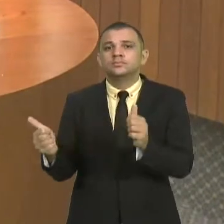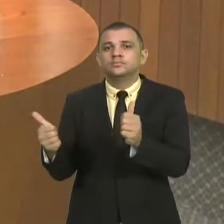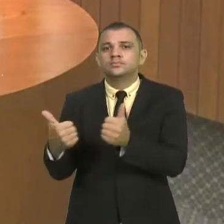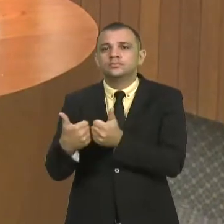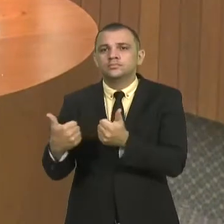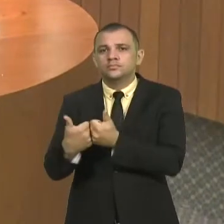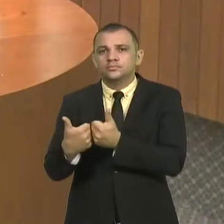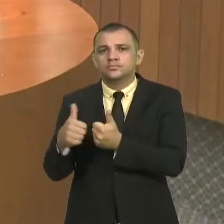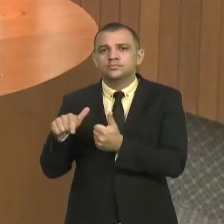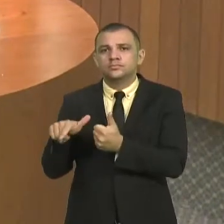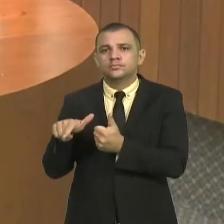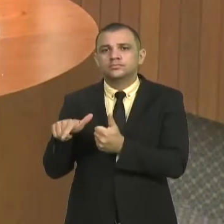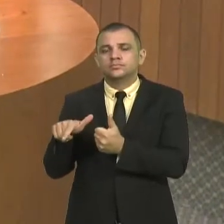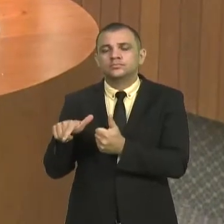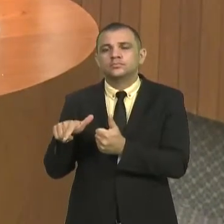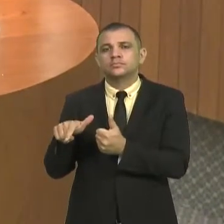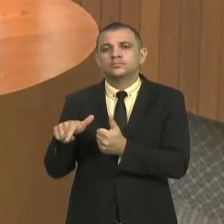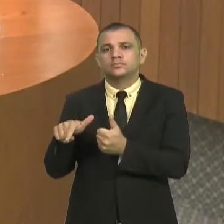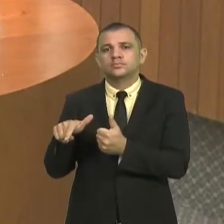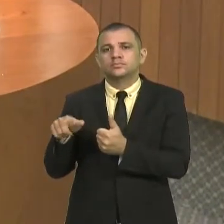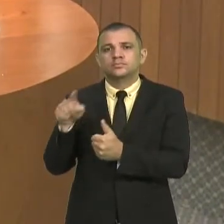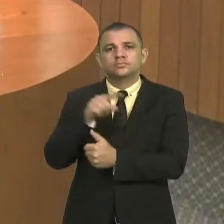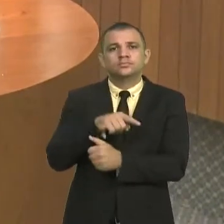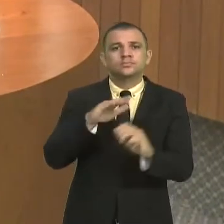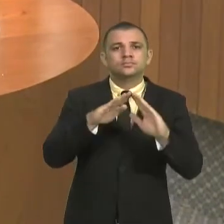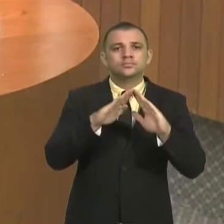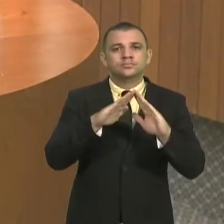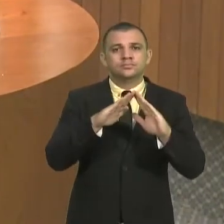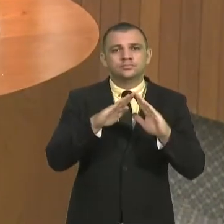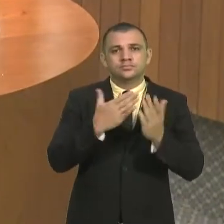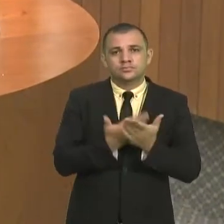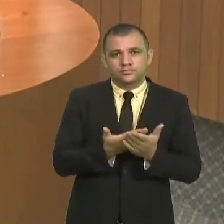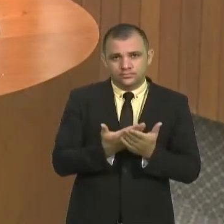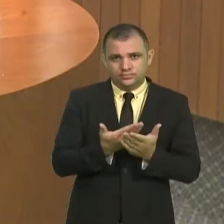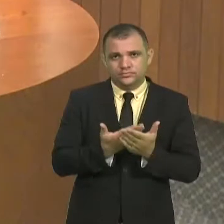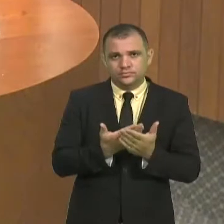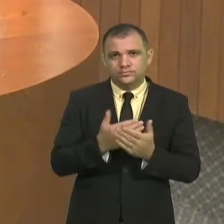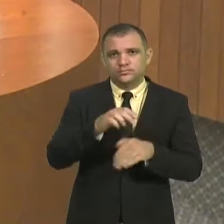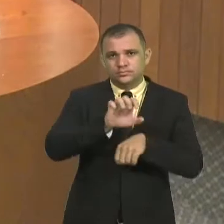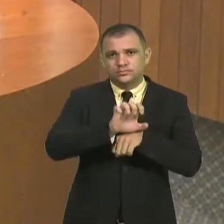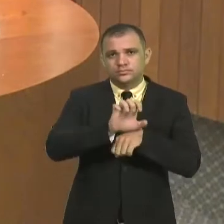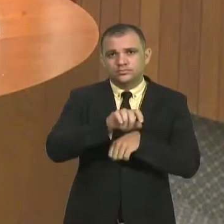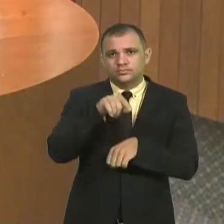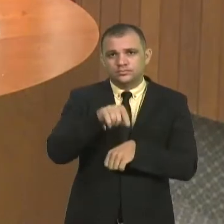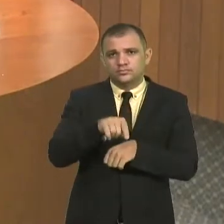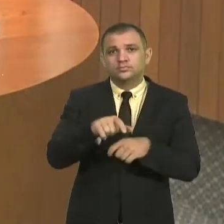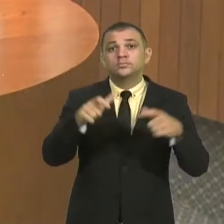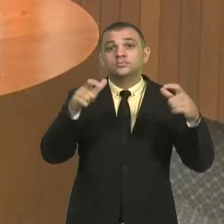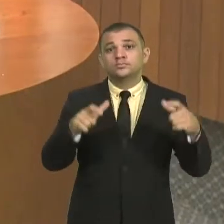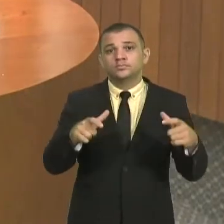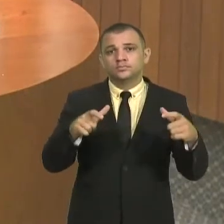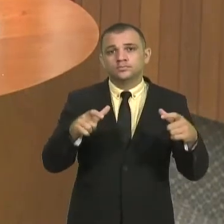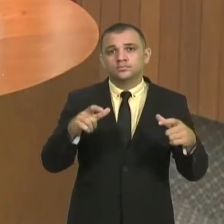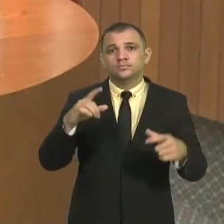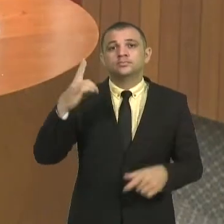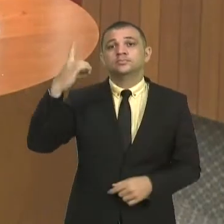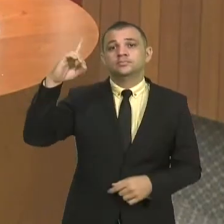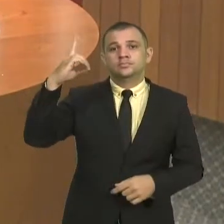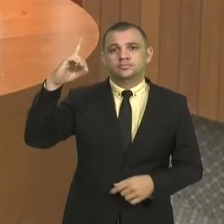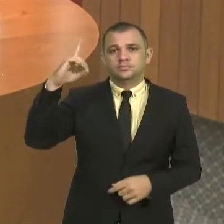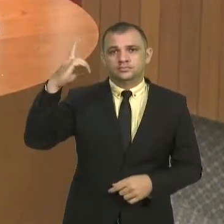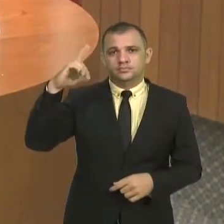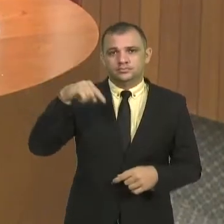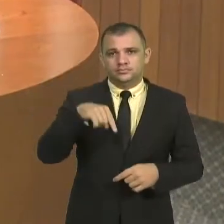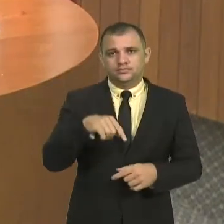a uma unidade escolar estadual em Davinópolis, essa